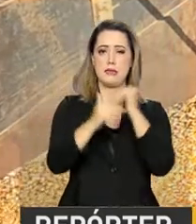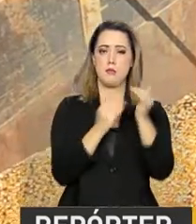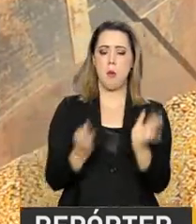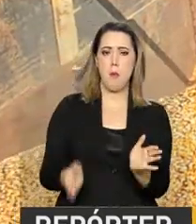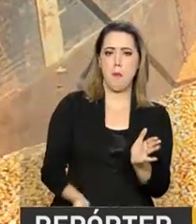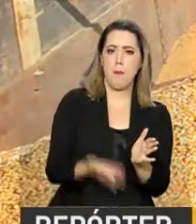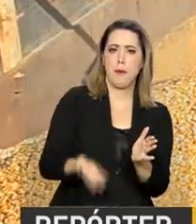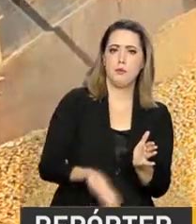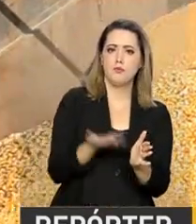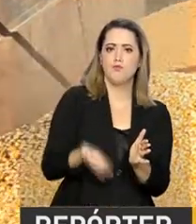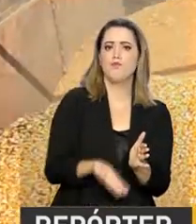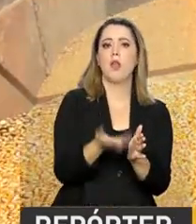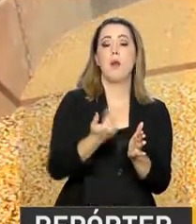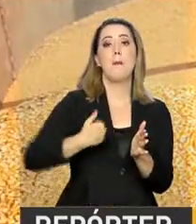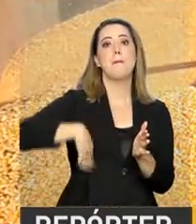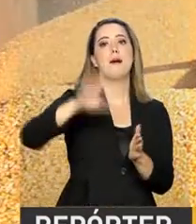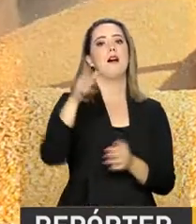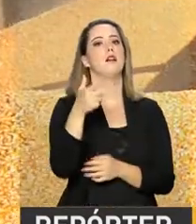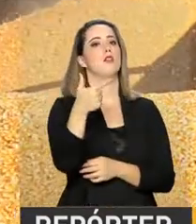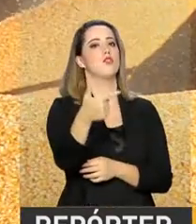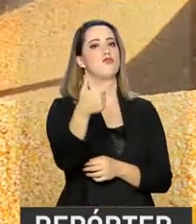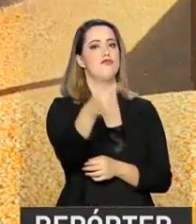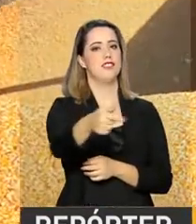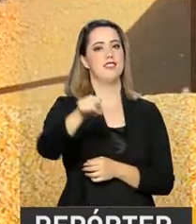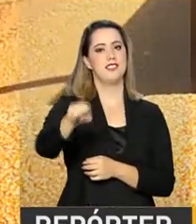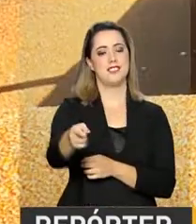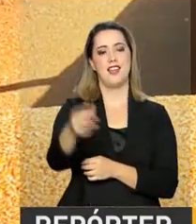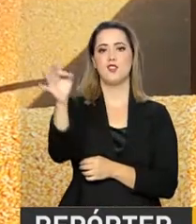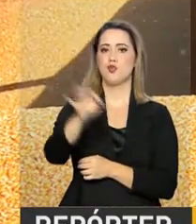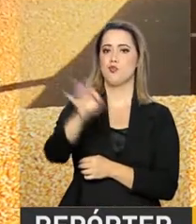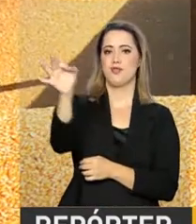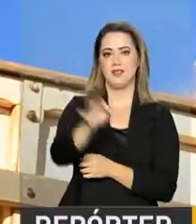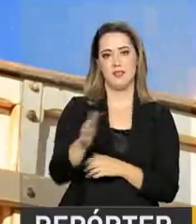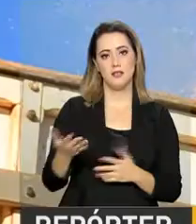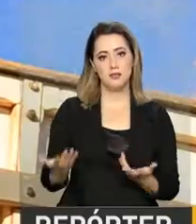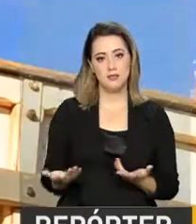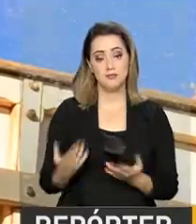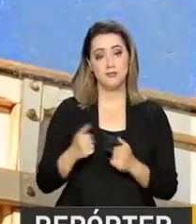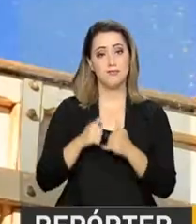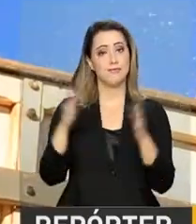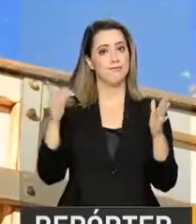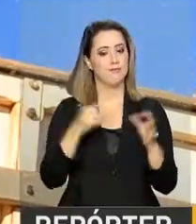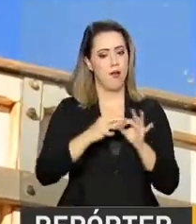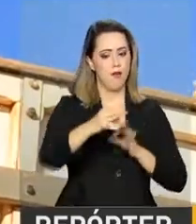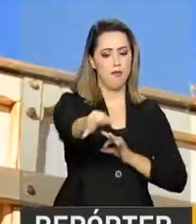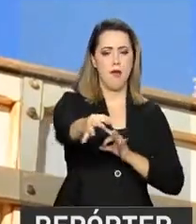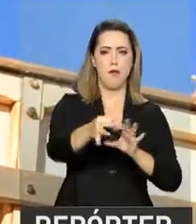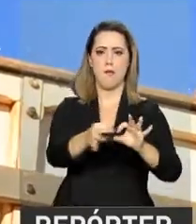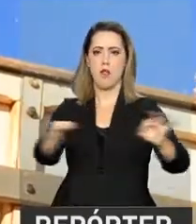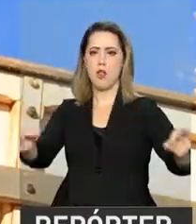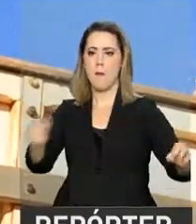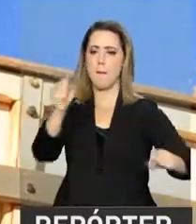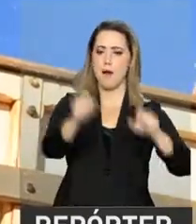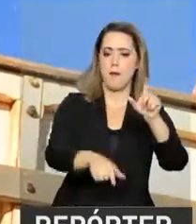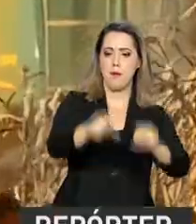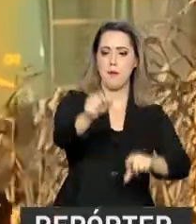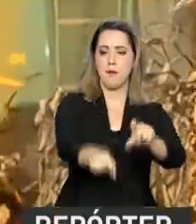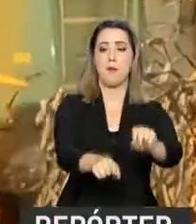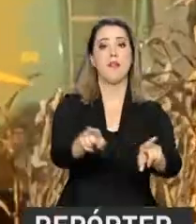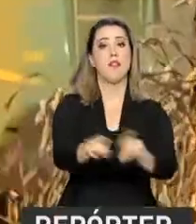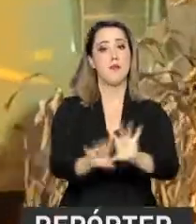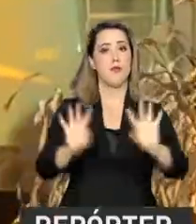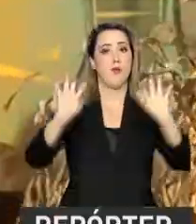da produção de grãos será de 27,7 por cento a ampliação da área plantada o clima favorável